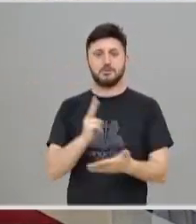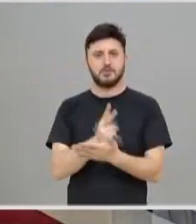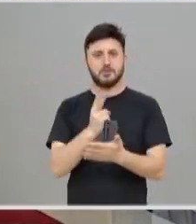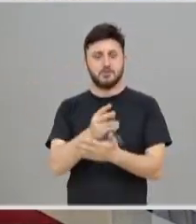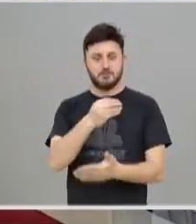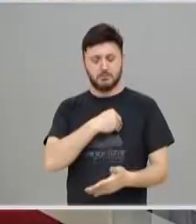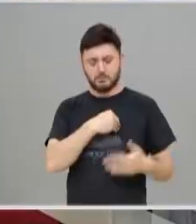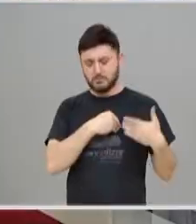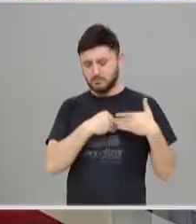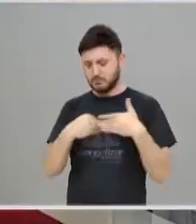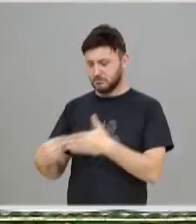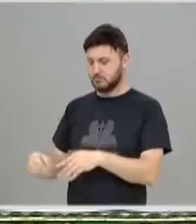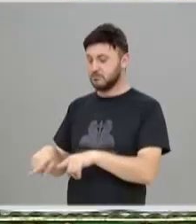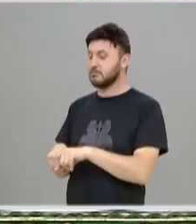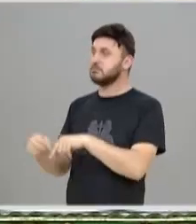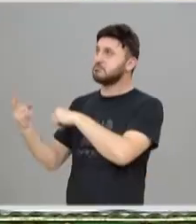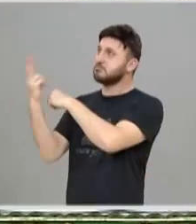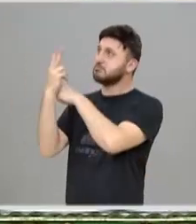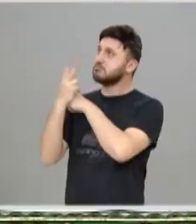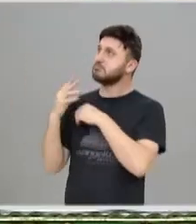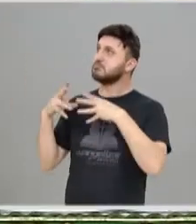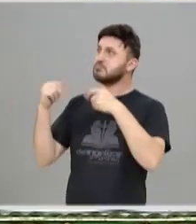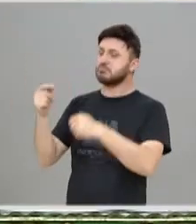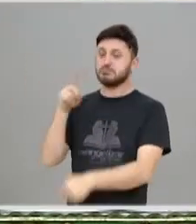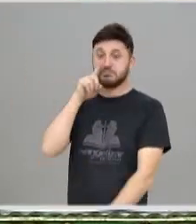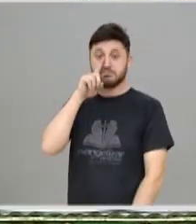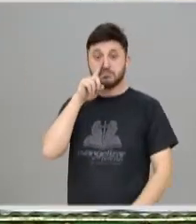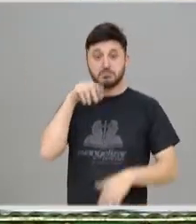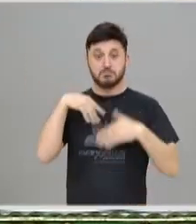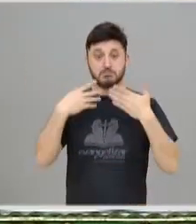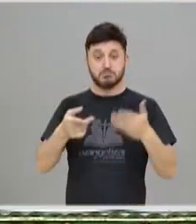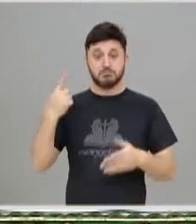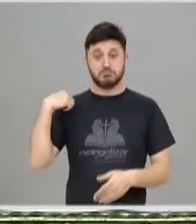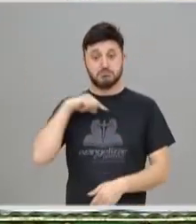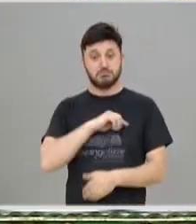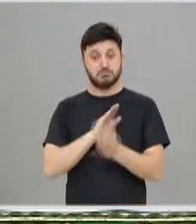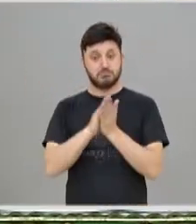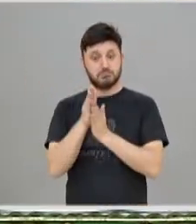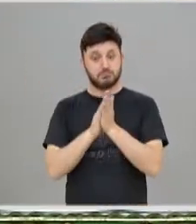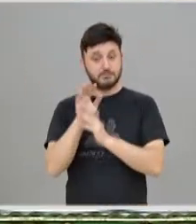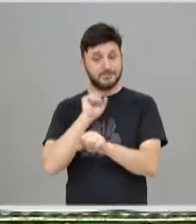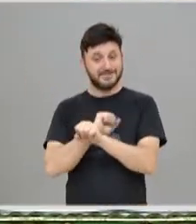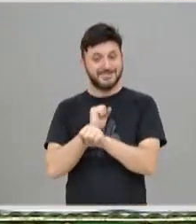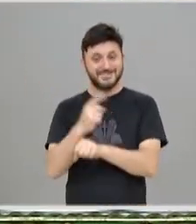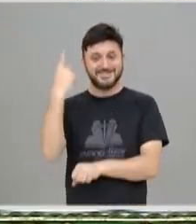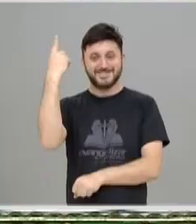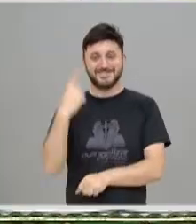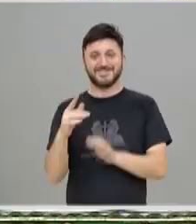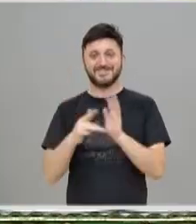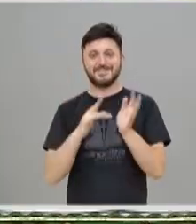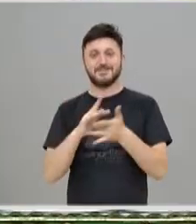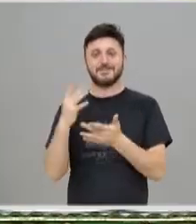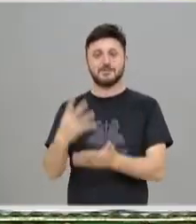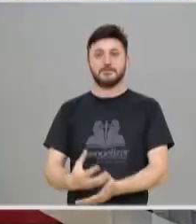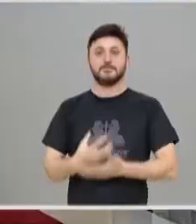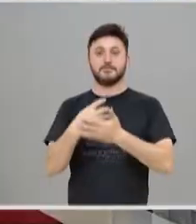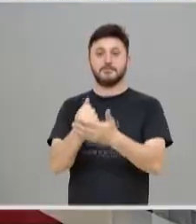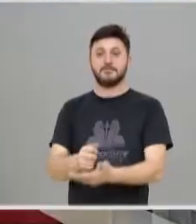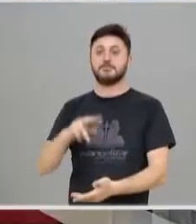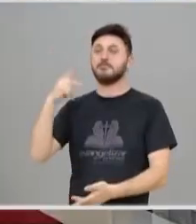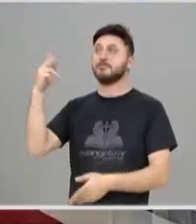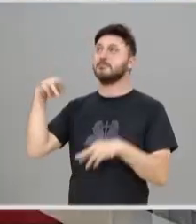misericórdia, sejamos sempre livres do pecado e protegidos de todos os perigos. Enquanto vivendo a esperança, aguardamos a vinda do